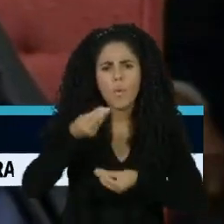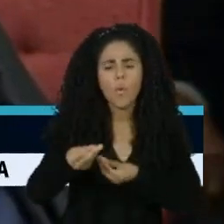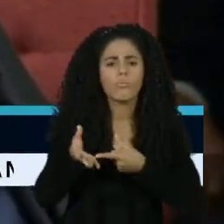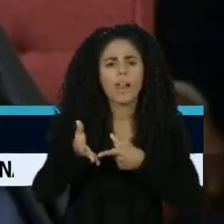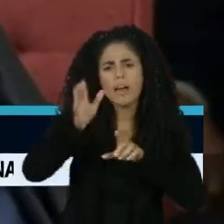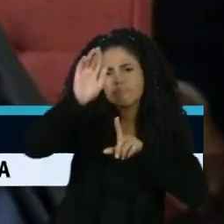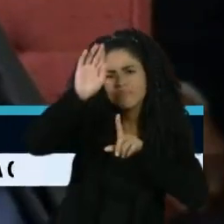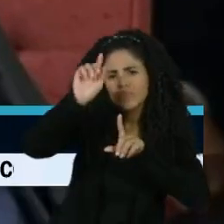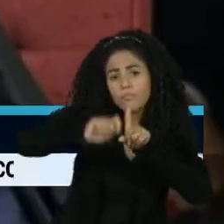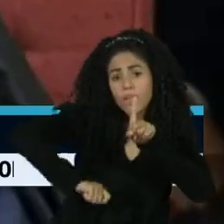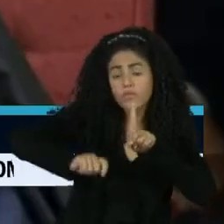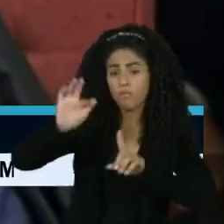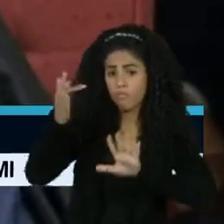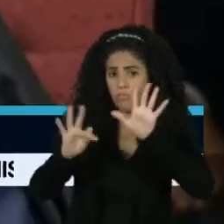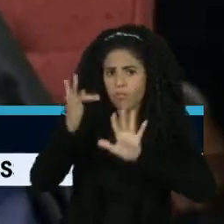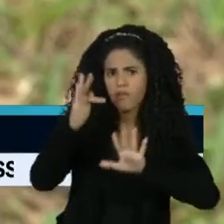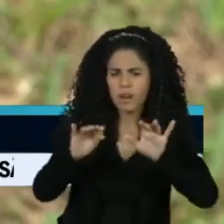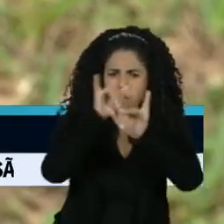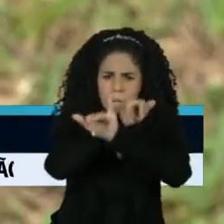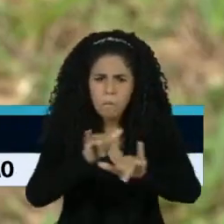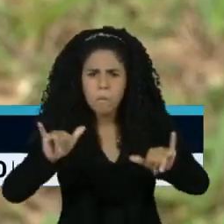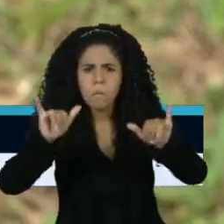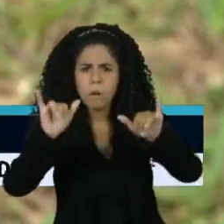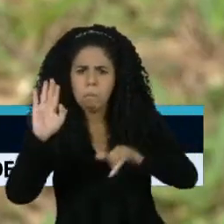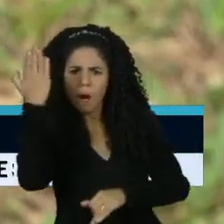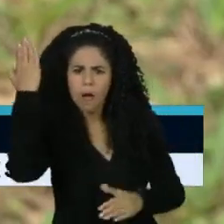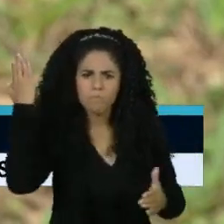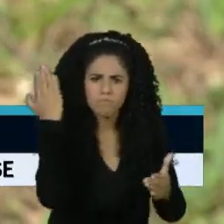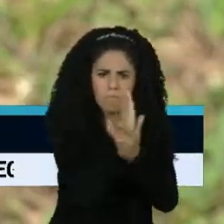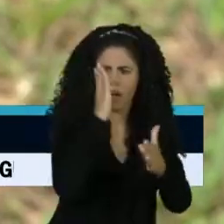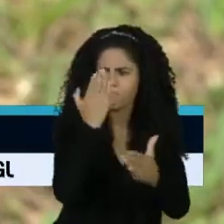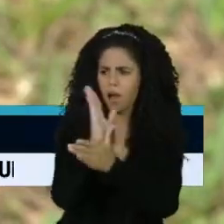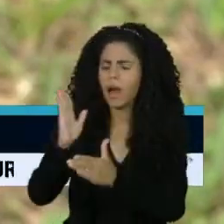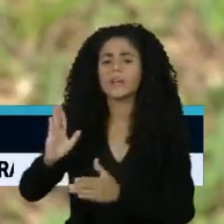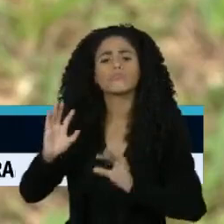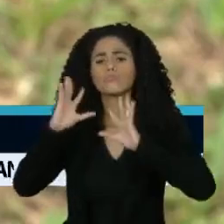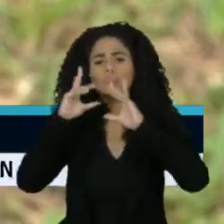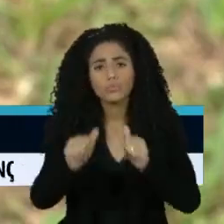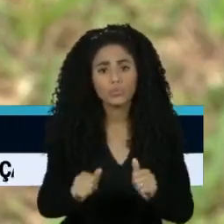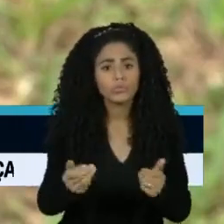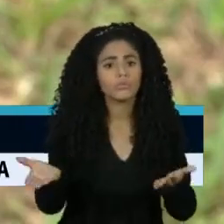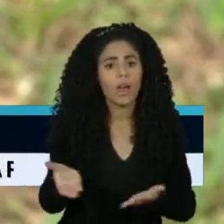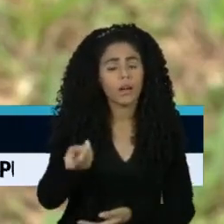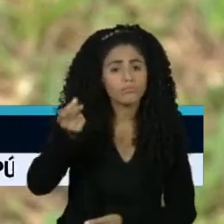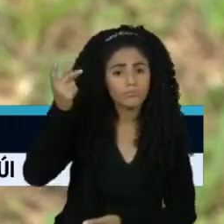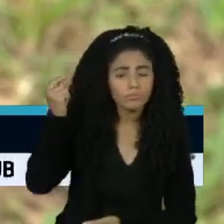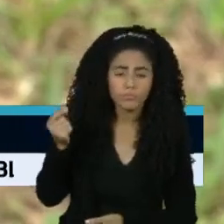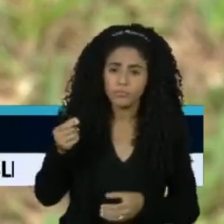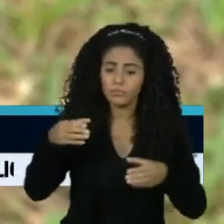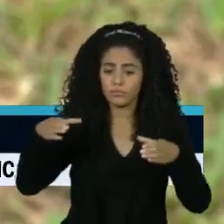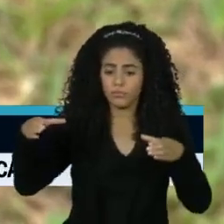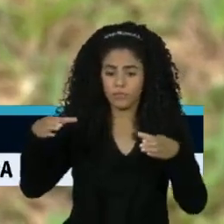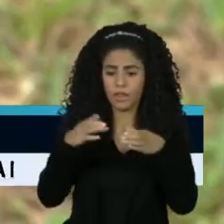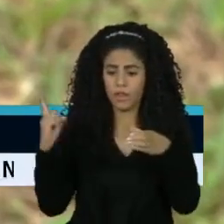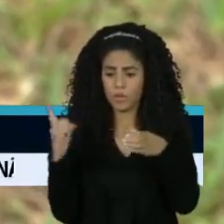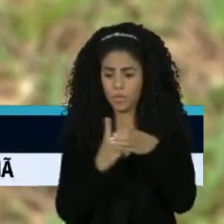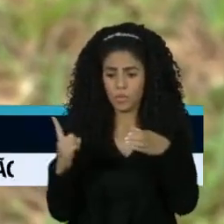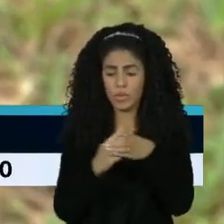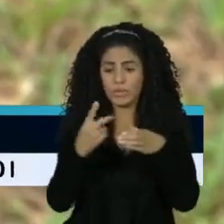para traçar ações de combate às fake News Hoje os grupos de WhatsApp tem a participação de no máximo